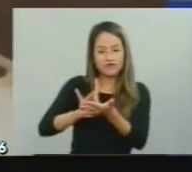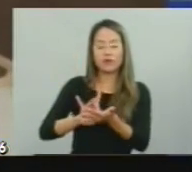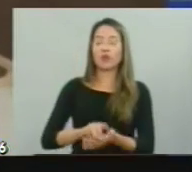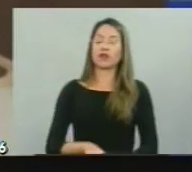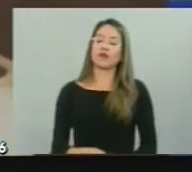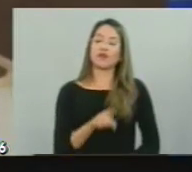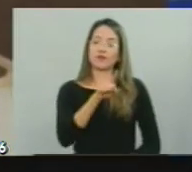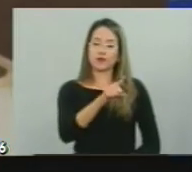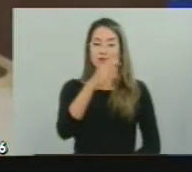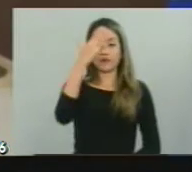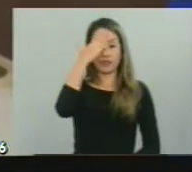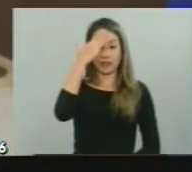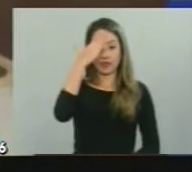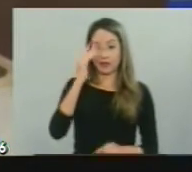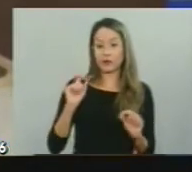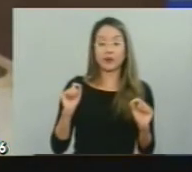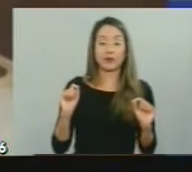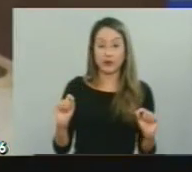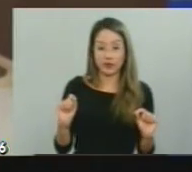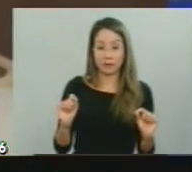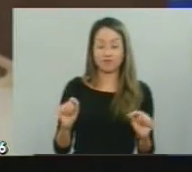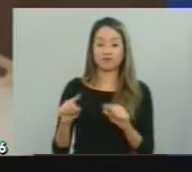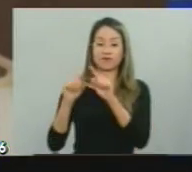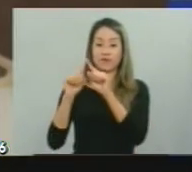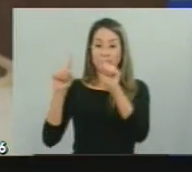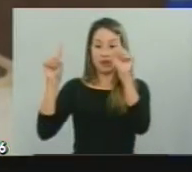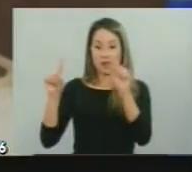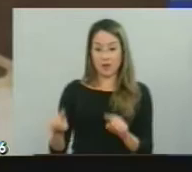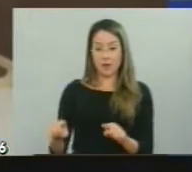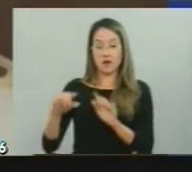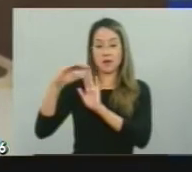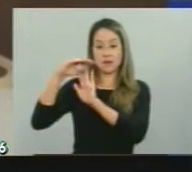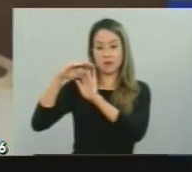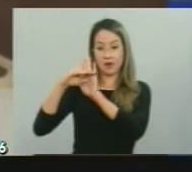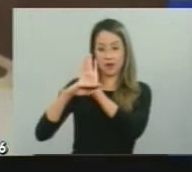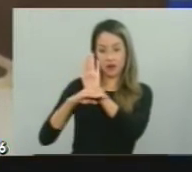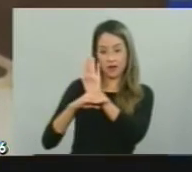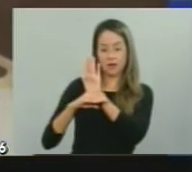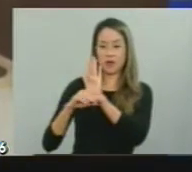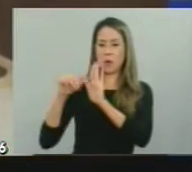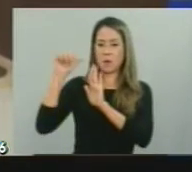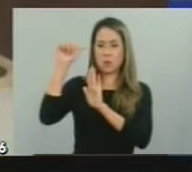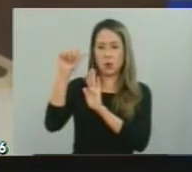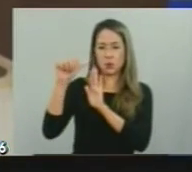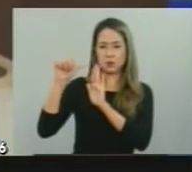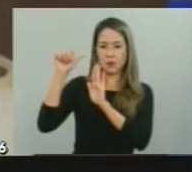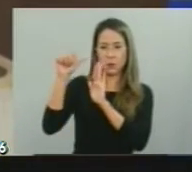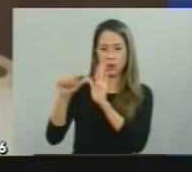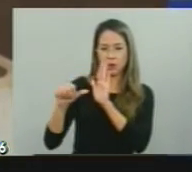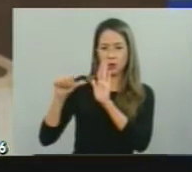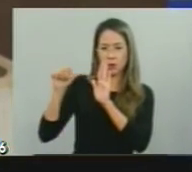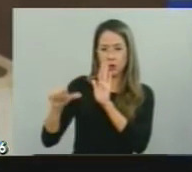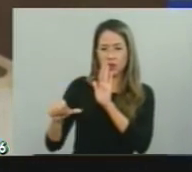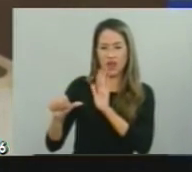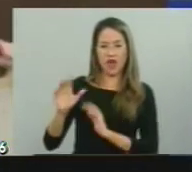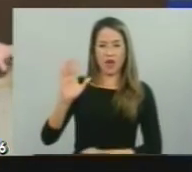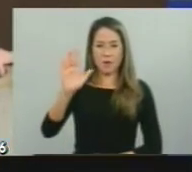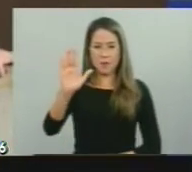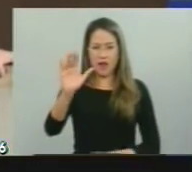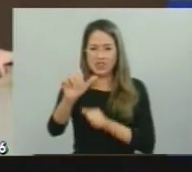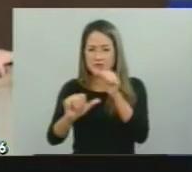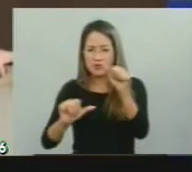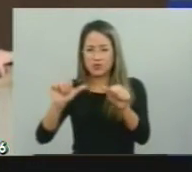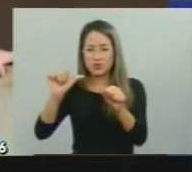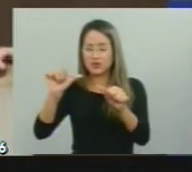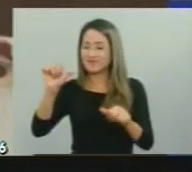entender que o programa de ajuste que está sendo implementado é um programa que congela e demite trabalhadores do setor